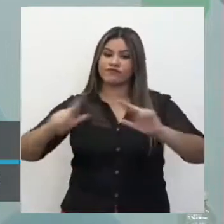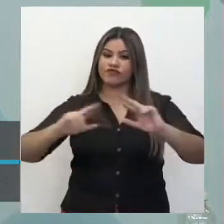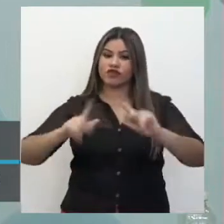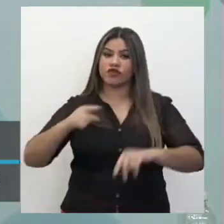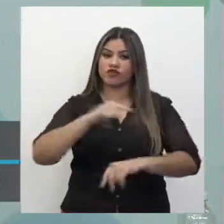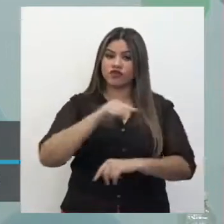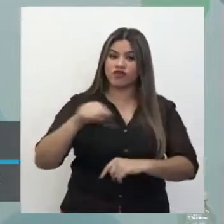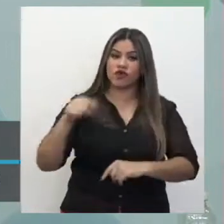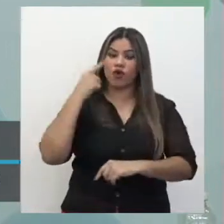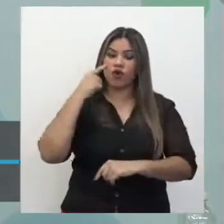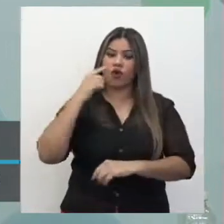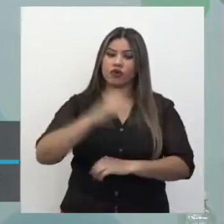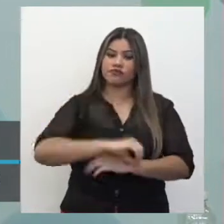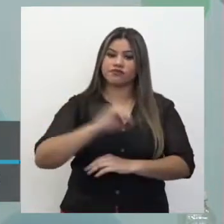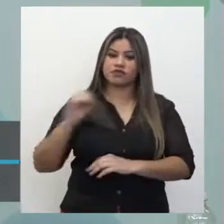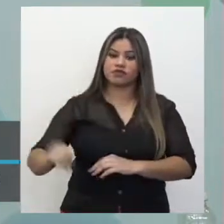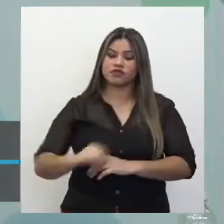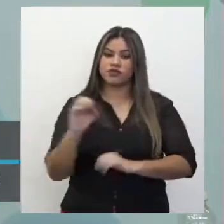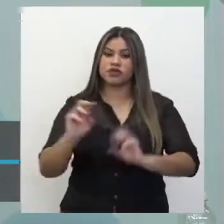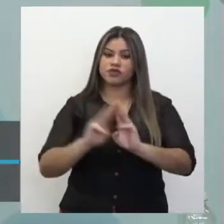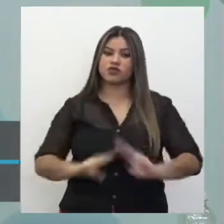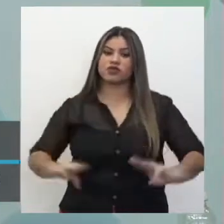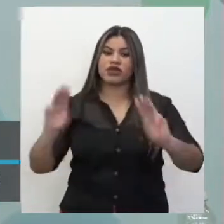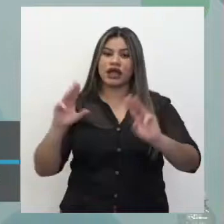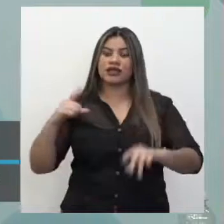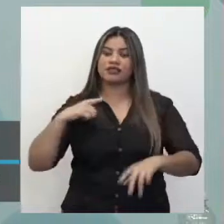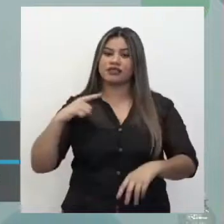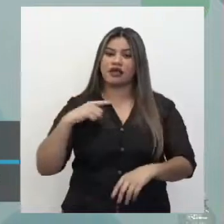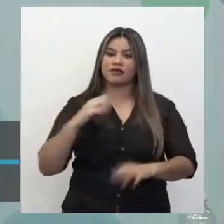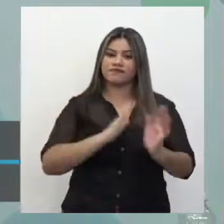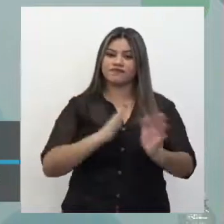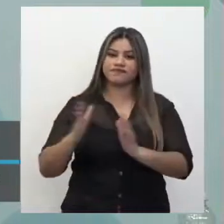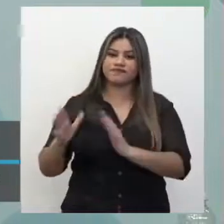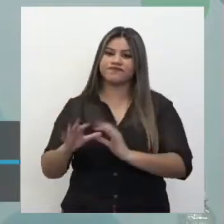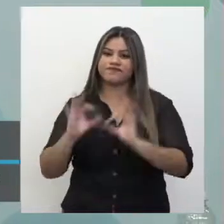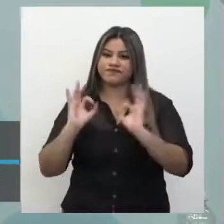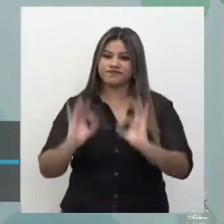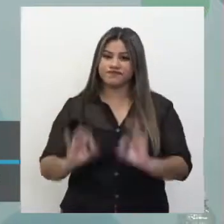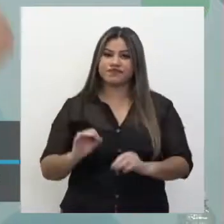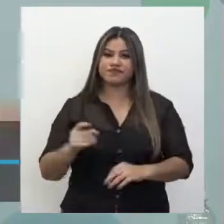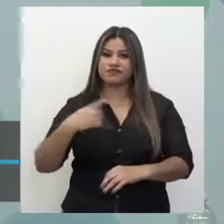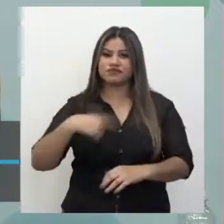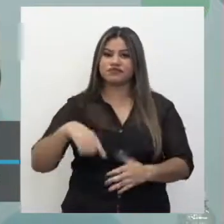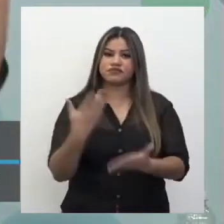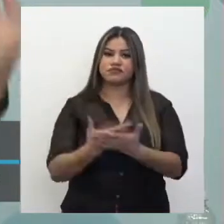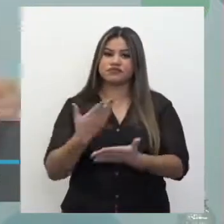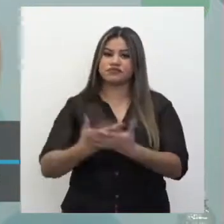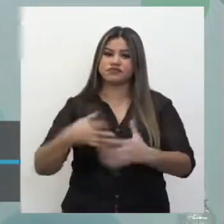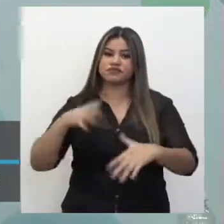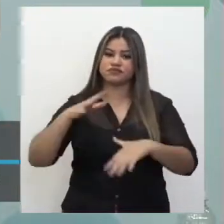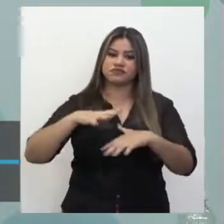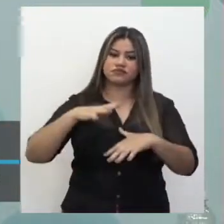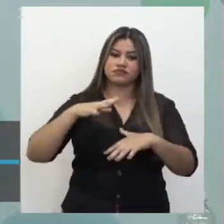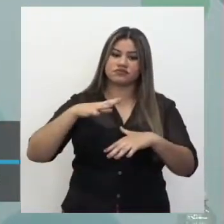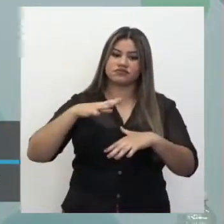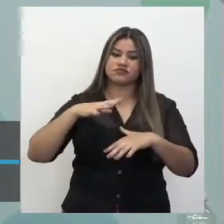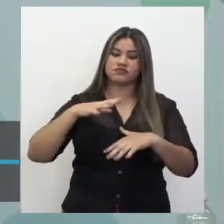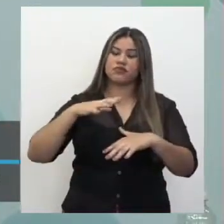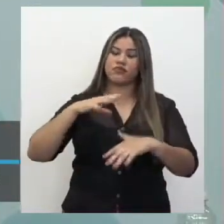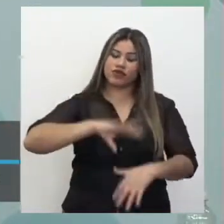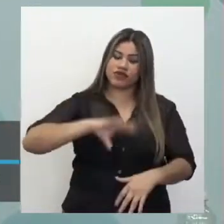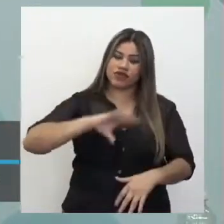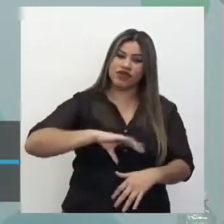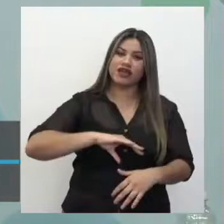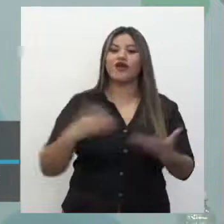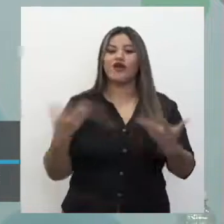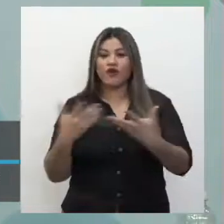no CMSP, no site, que o cronograma está lá, certo? E teremos aula de português hoje, amanhã e quarta. Então,